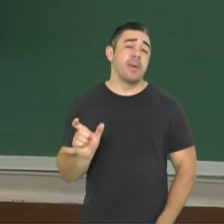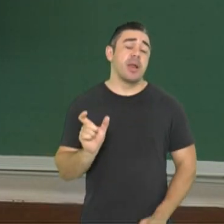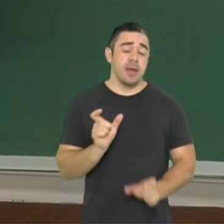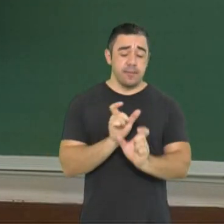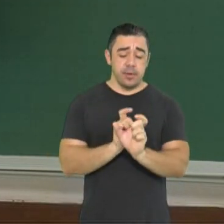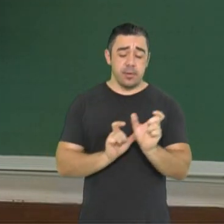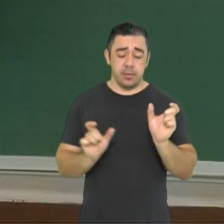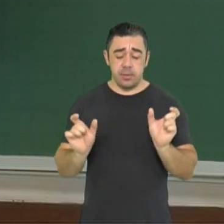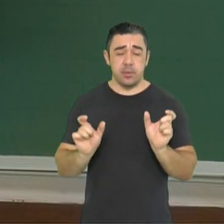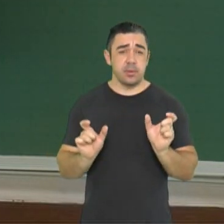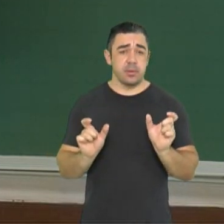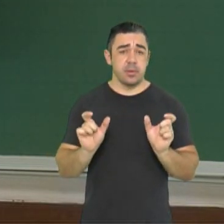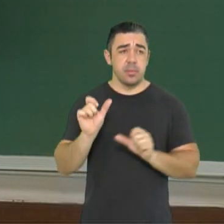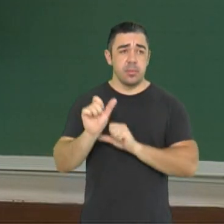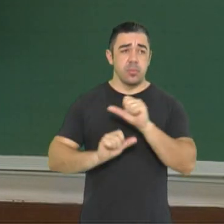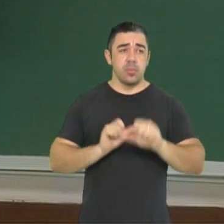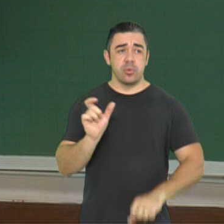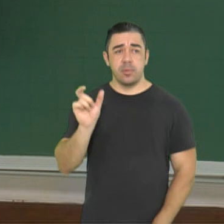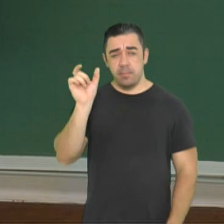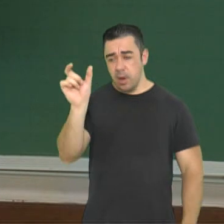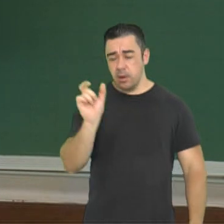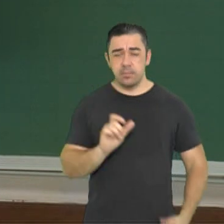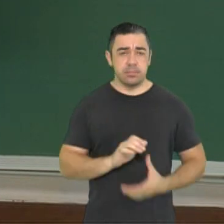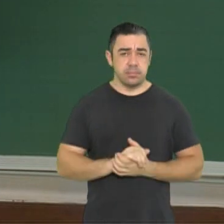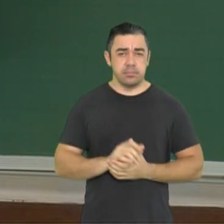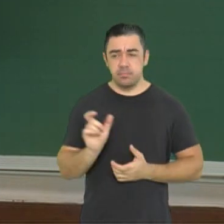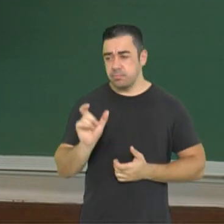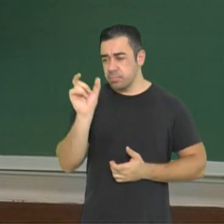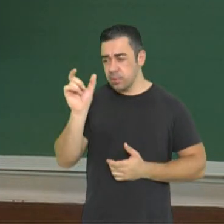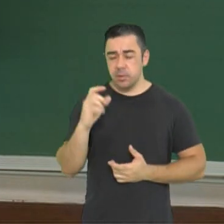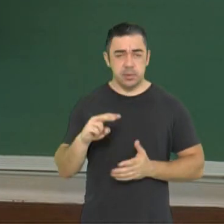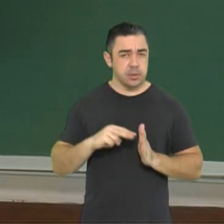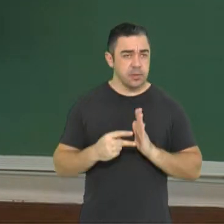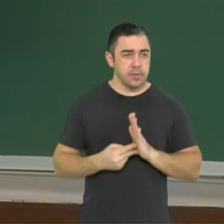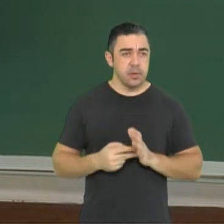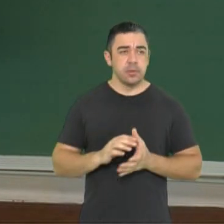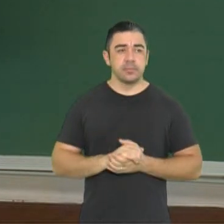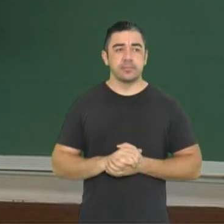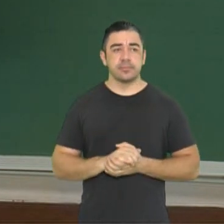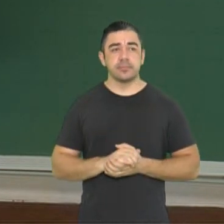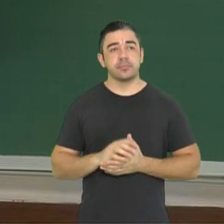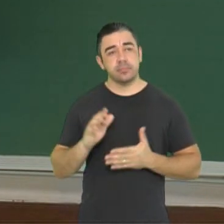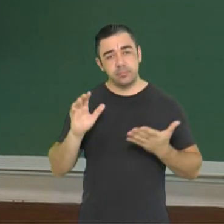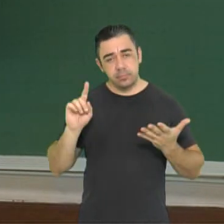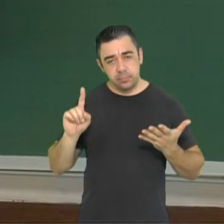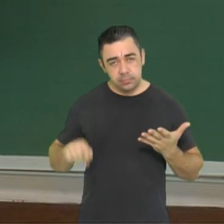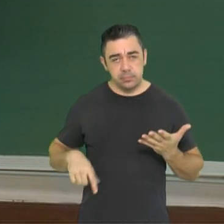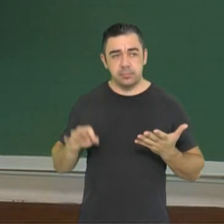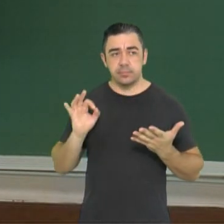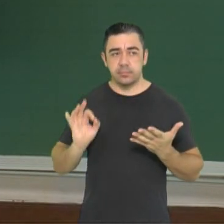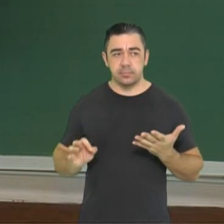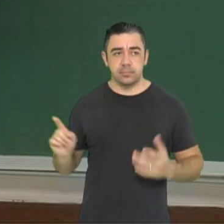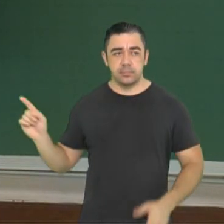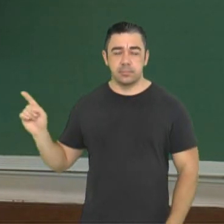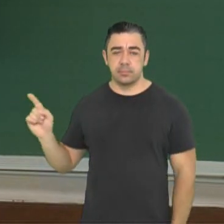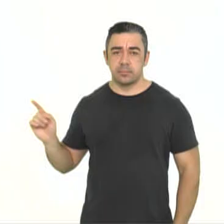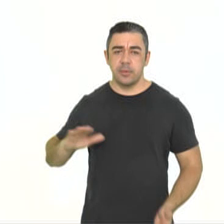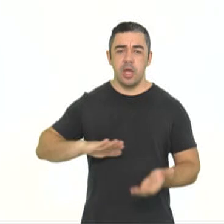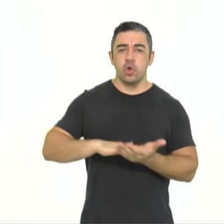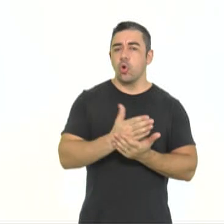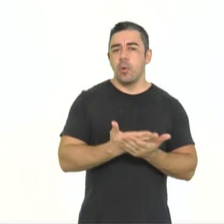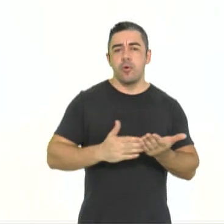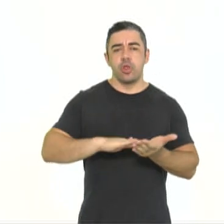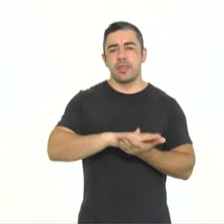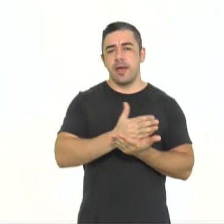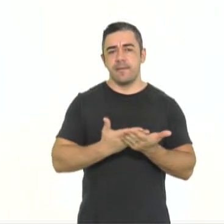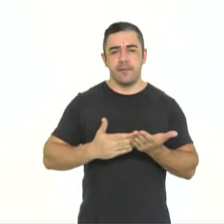pego o pejava, altero por um desses daqui e vejo se dá o sentido. Quando eu faço isso, eu tenho que